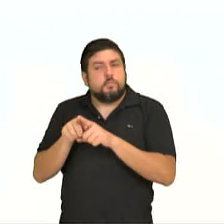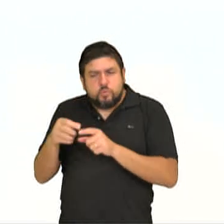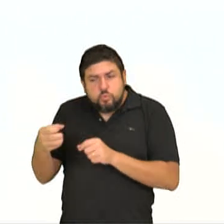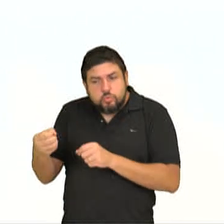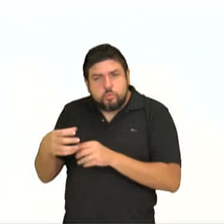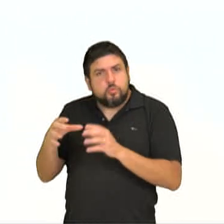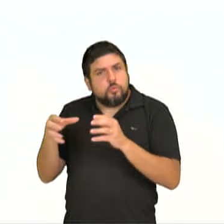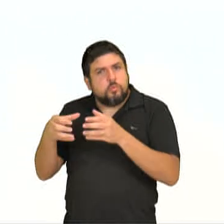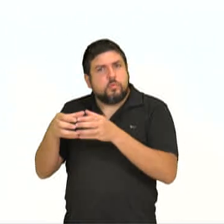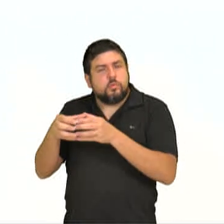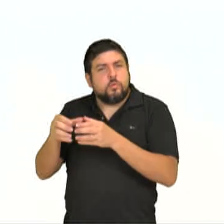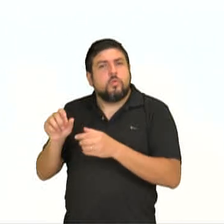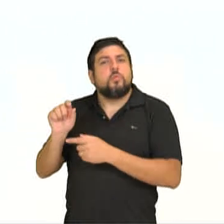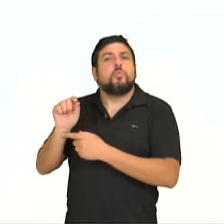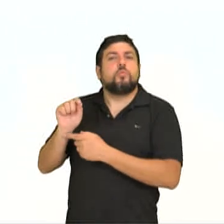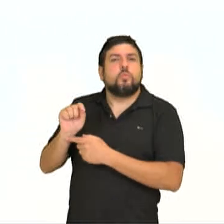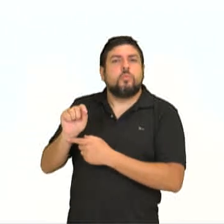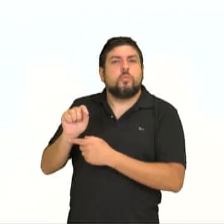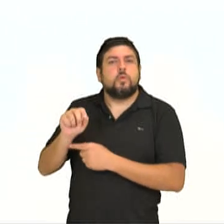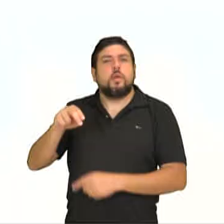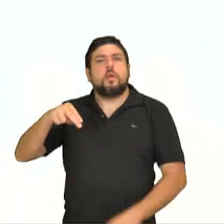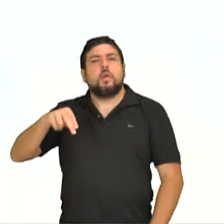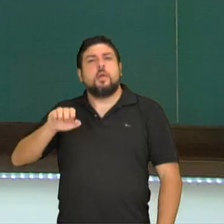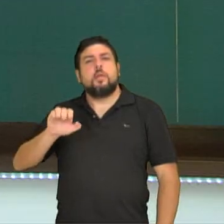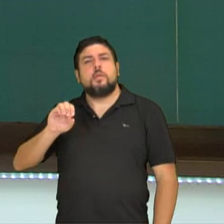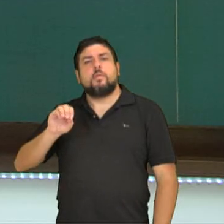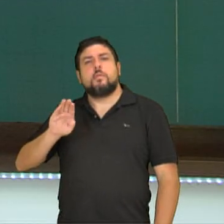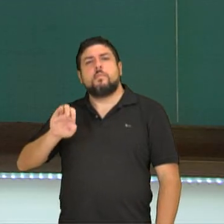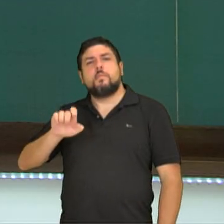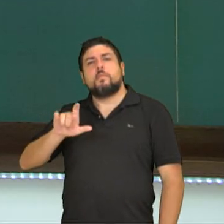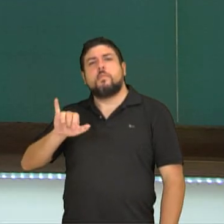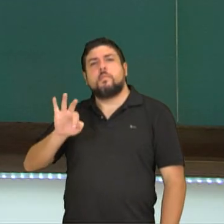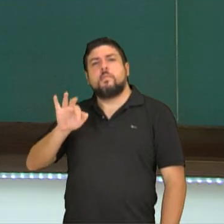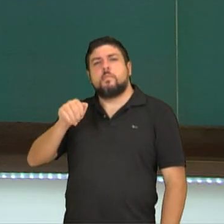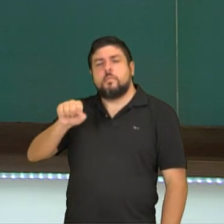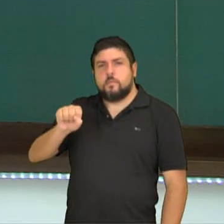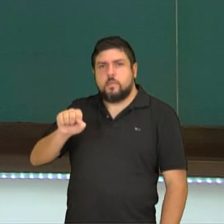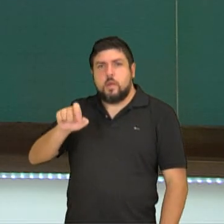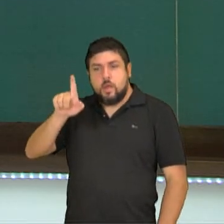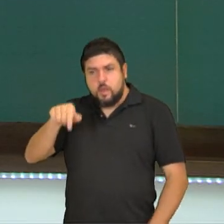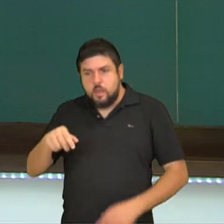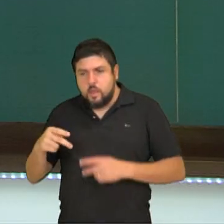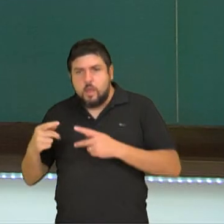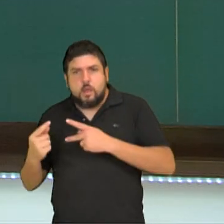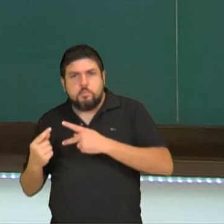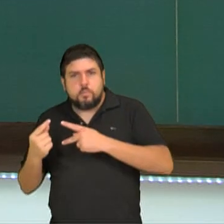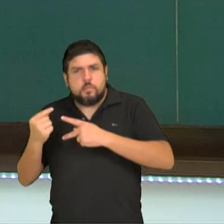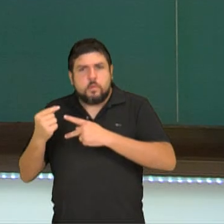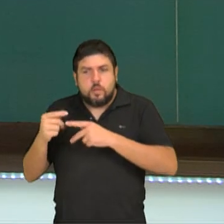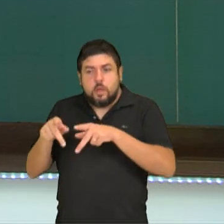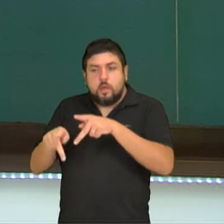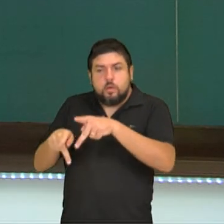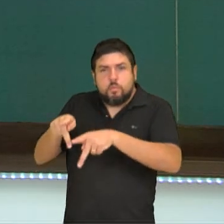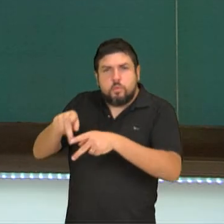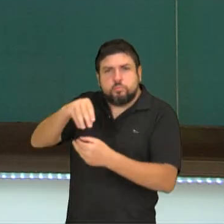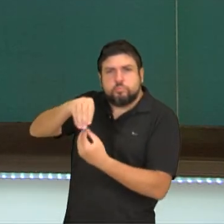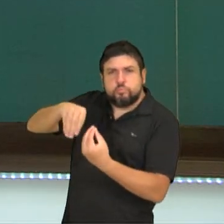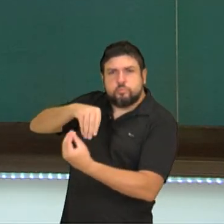grupo social denominado neobilitas. Os neobilitas vão ser patrícios e plebeus enriquecidos, tá,